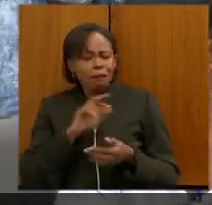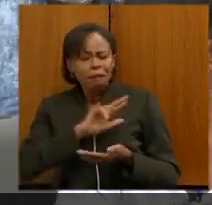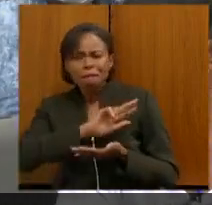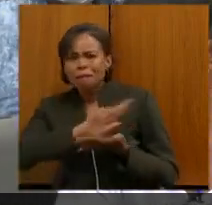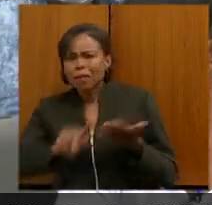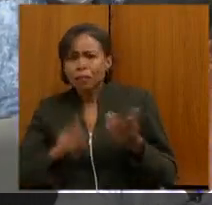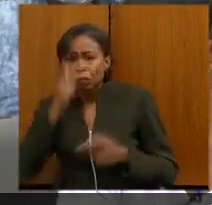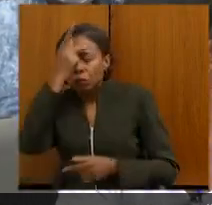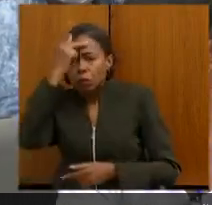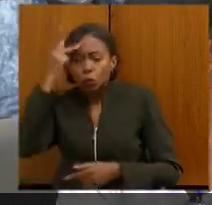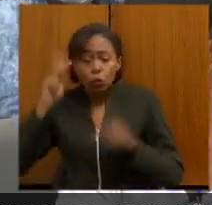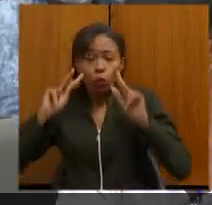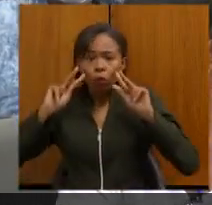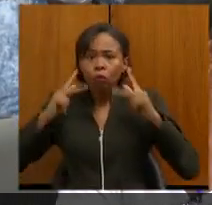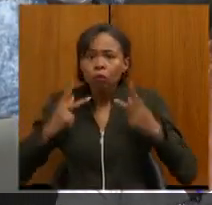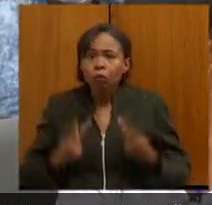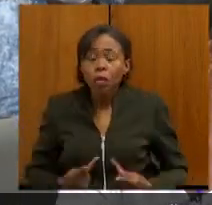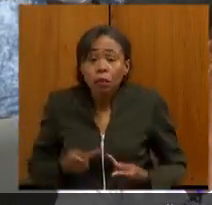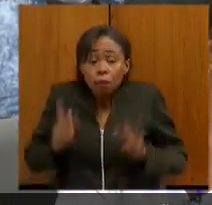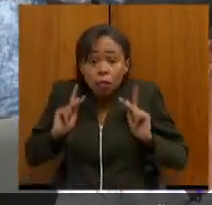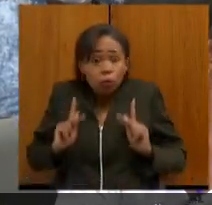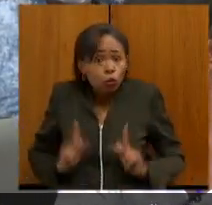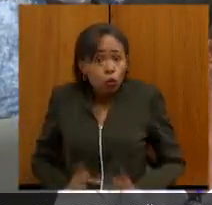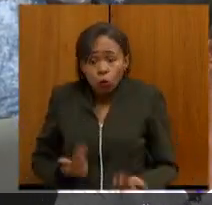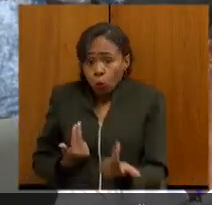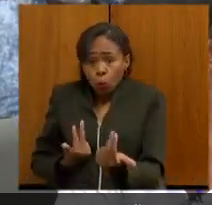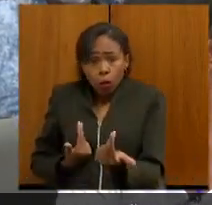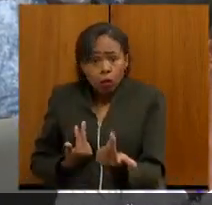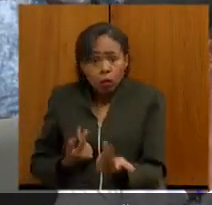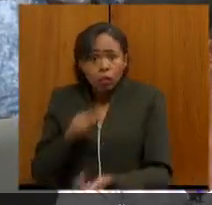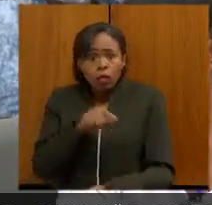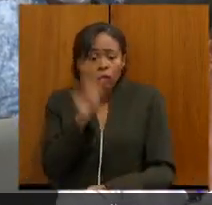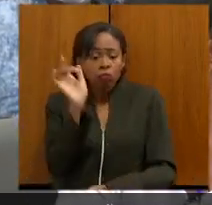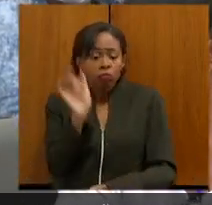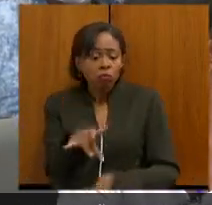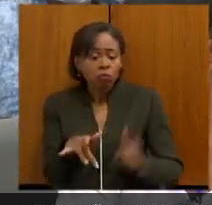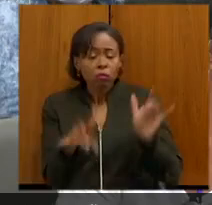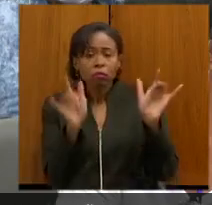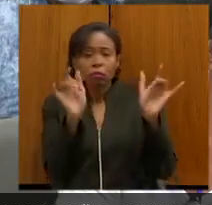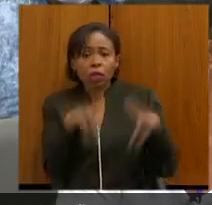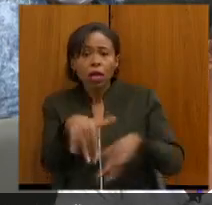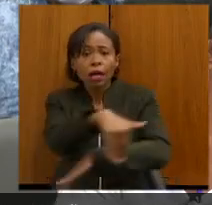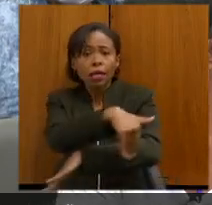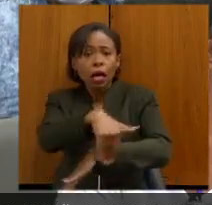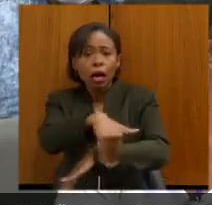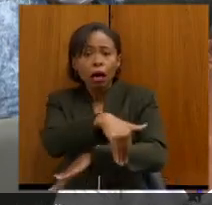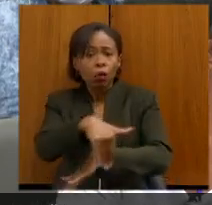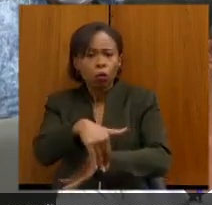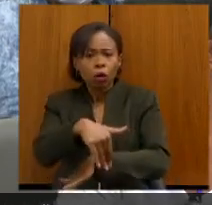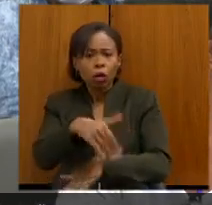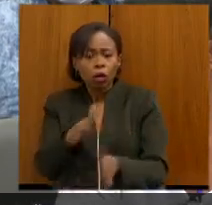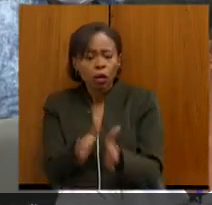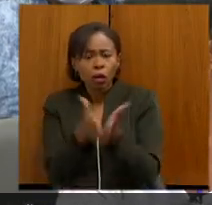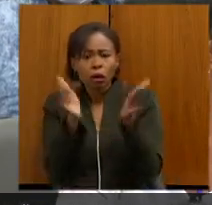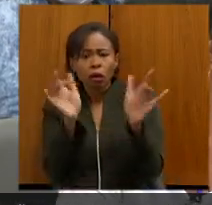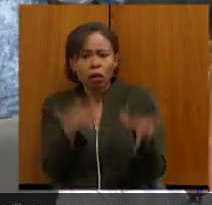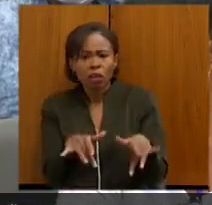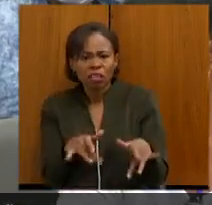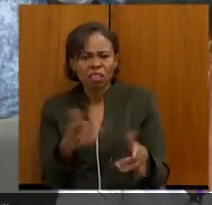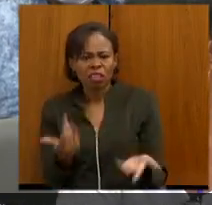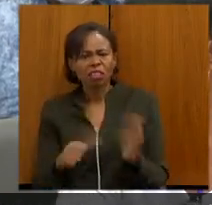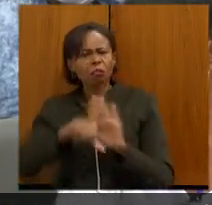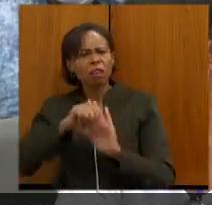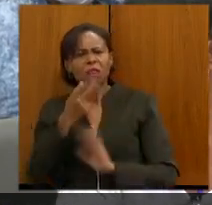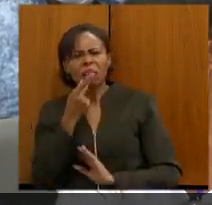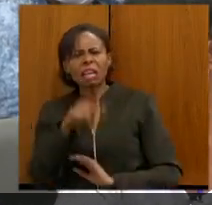de ser humano e pessoas assim como como nós jogado na rua em vez de criminalizar a fala que é